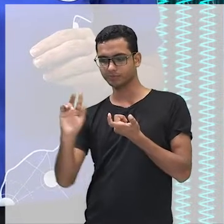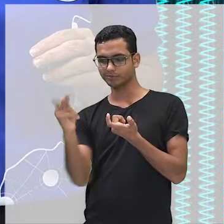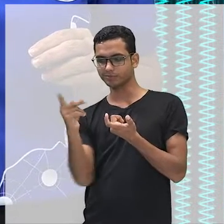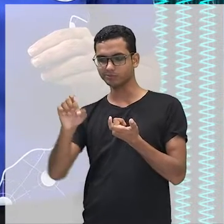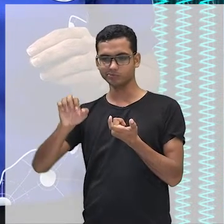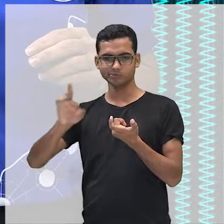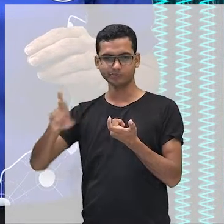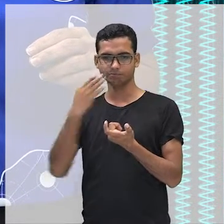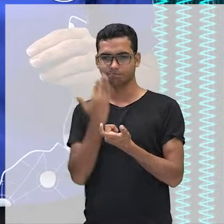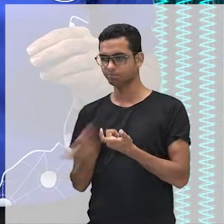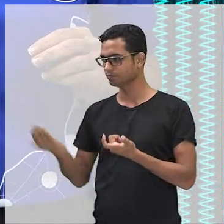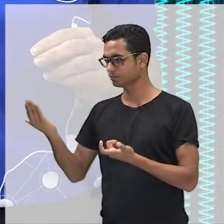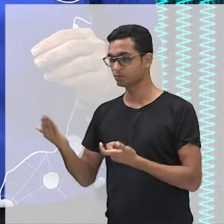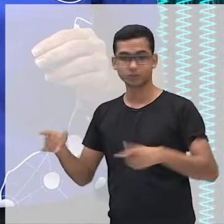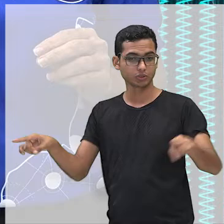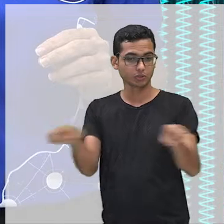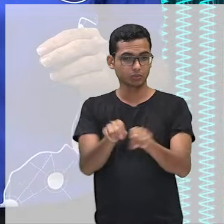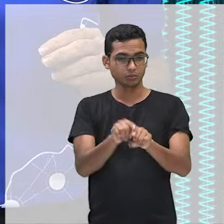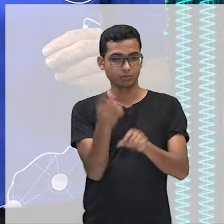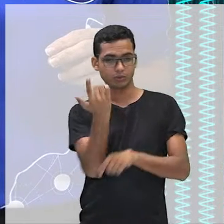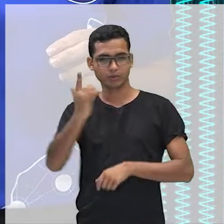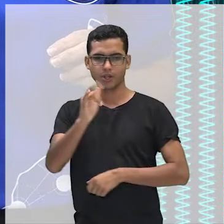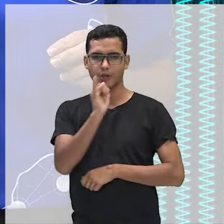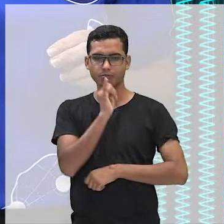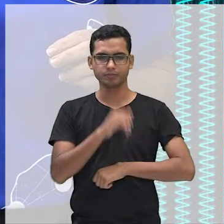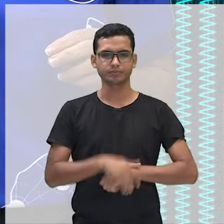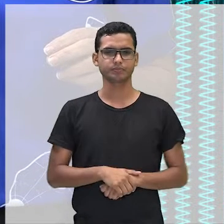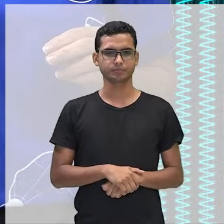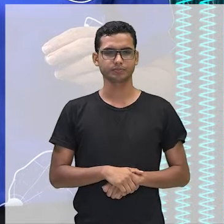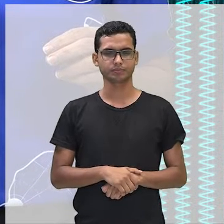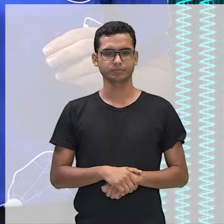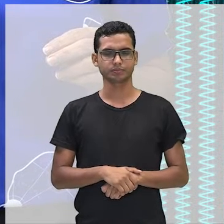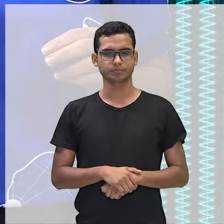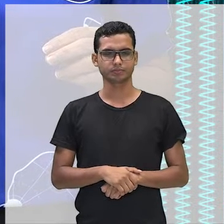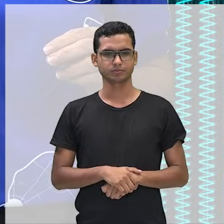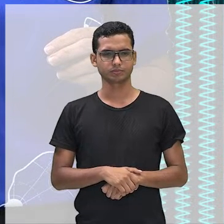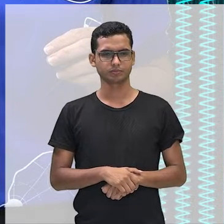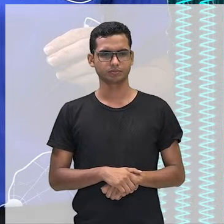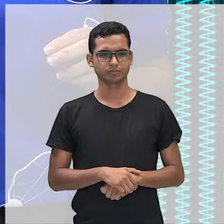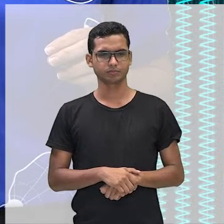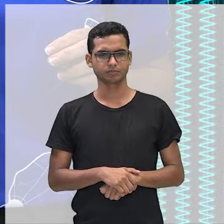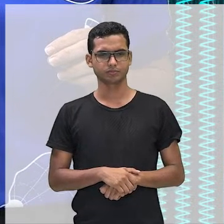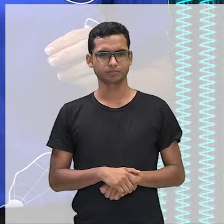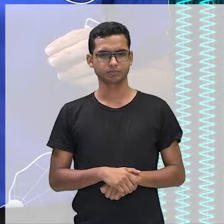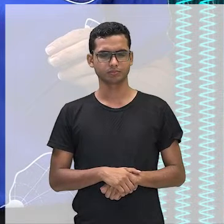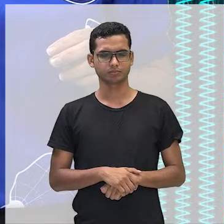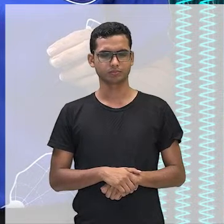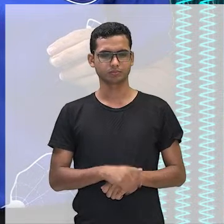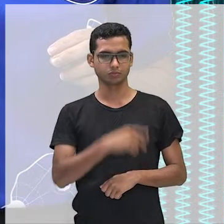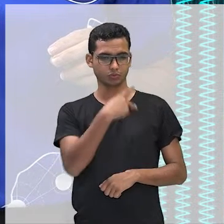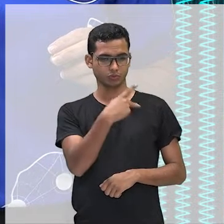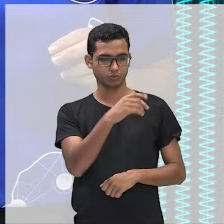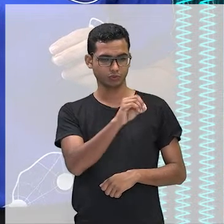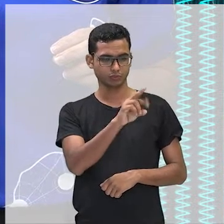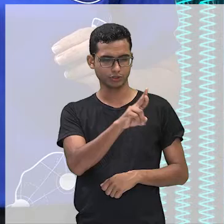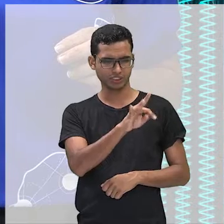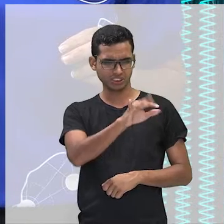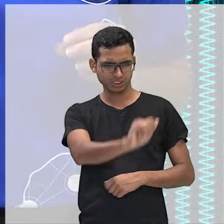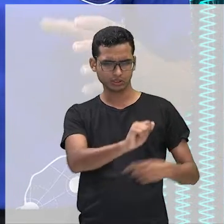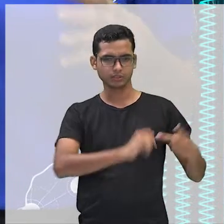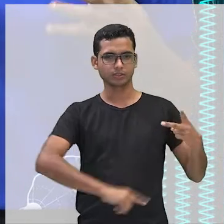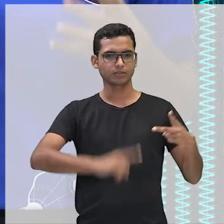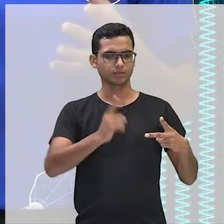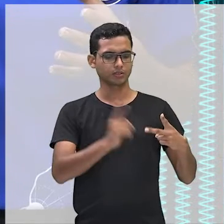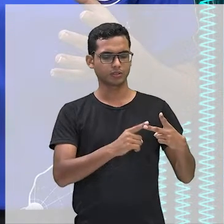aqui, ó. Potira and Sammy like her. O Potira e Sammy gosta, o verbo gostar,